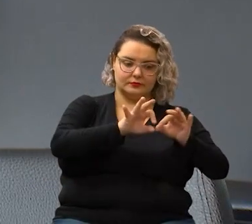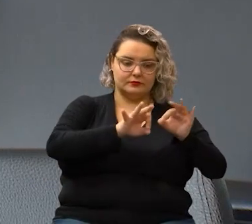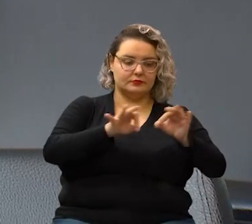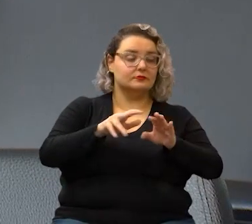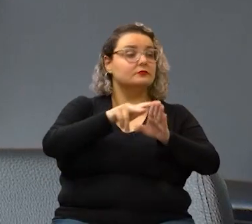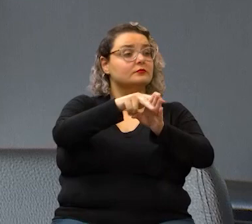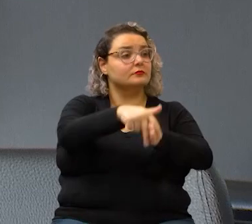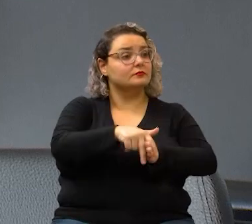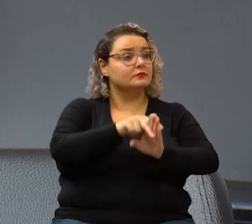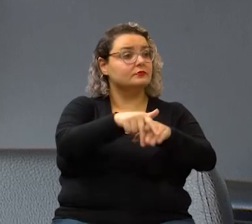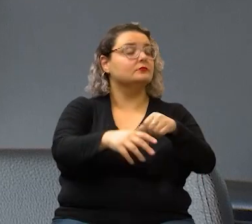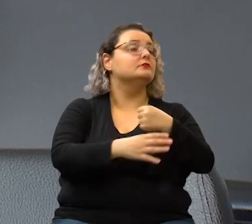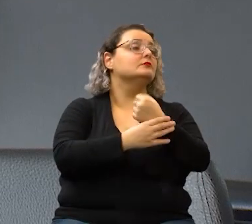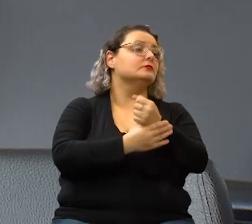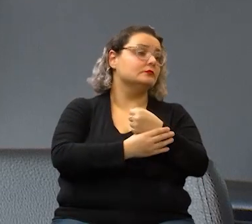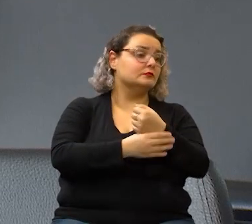projeto.